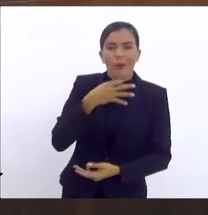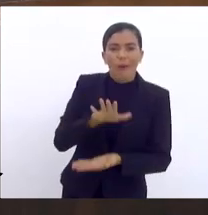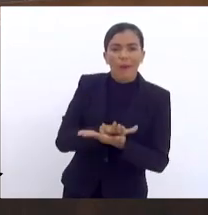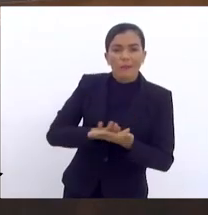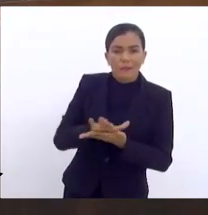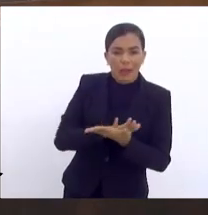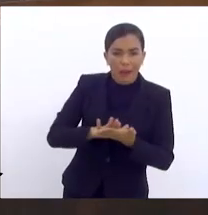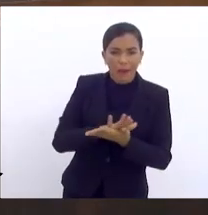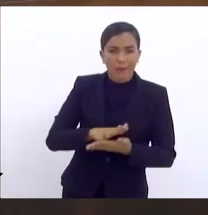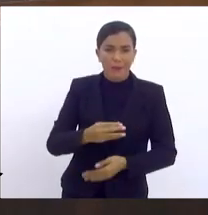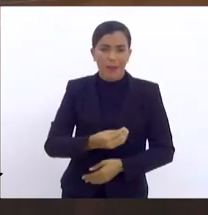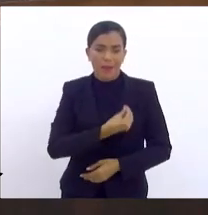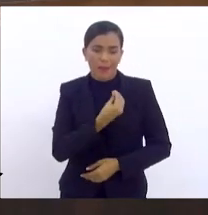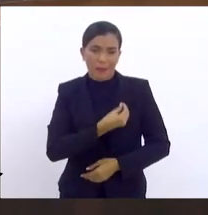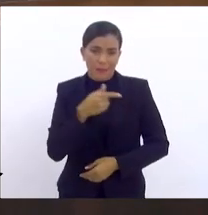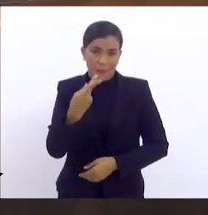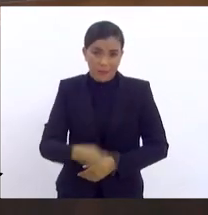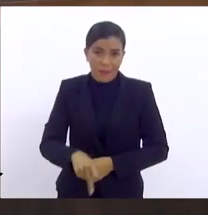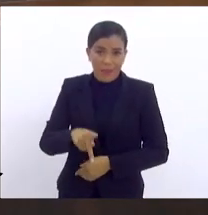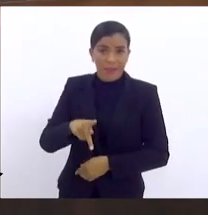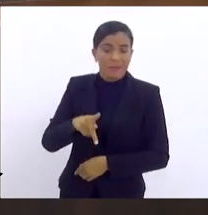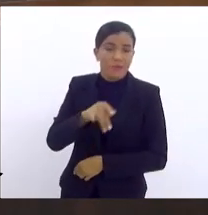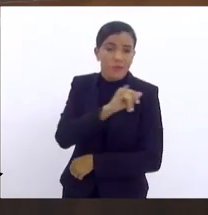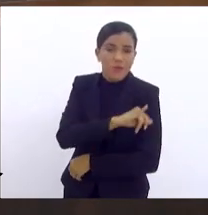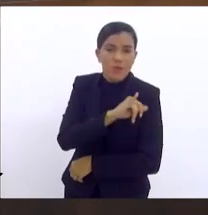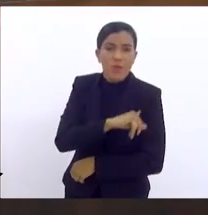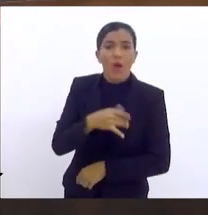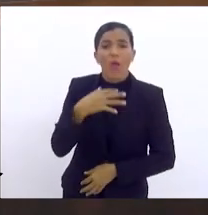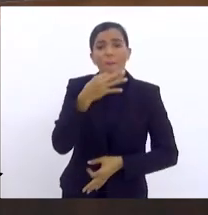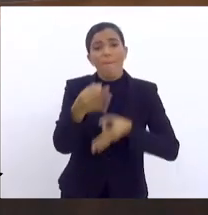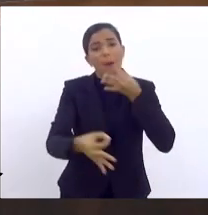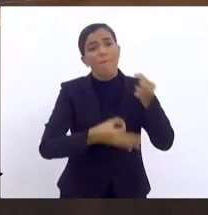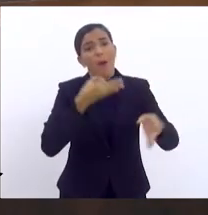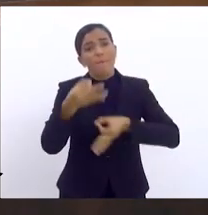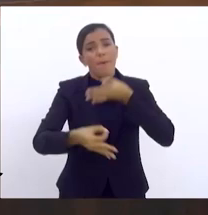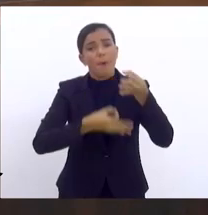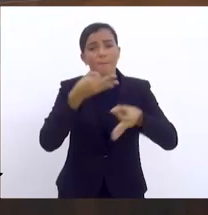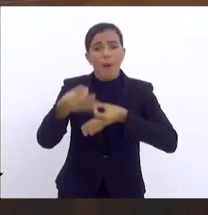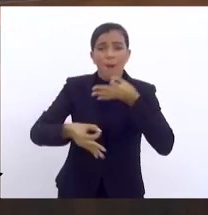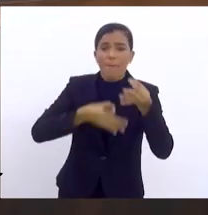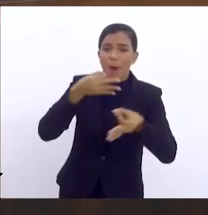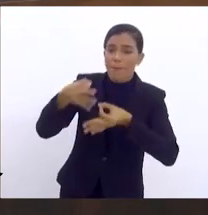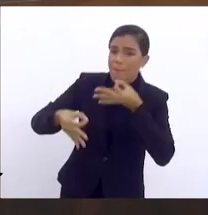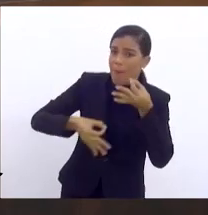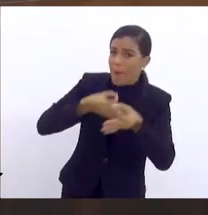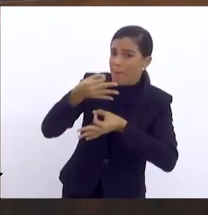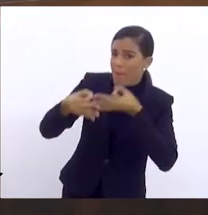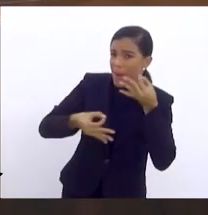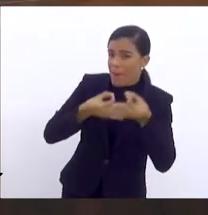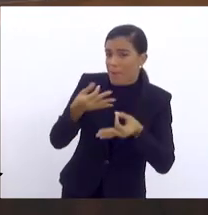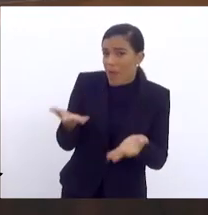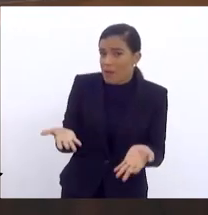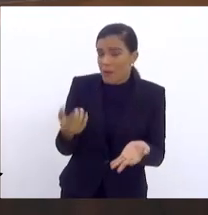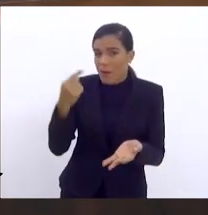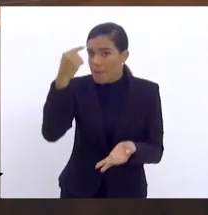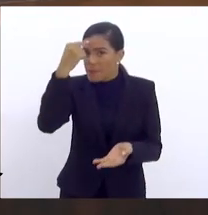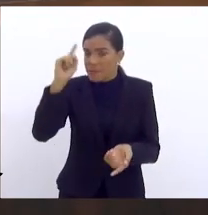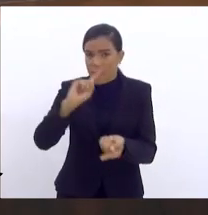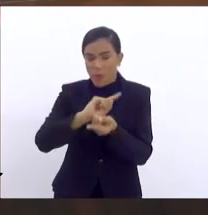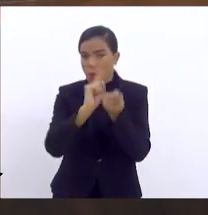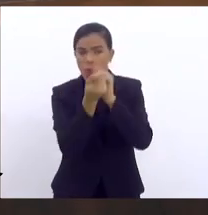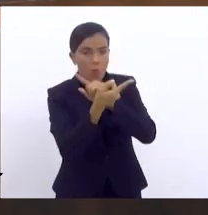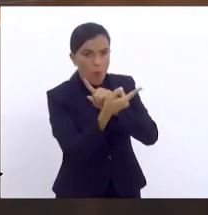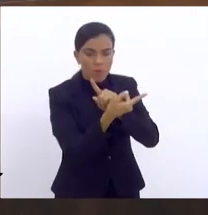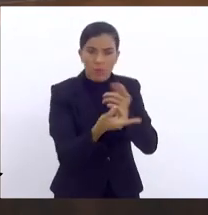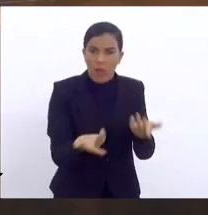nenhum da nossa cidade nosso estado e ao opino aqui por causa da opinião de meia dúzia de aí que tem o pensamento ao contrário